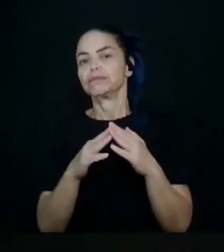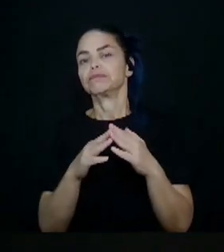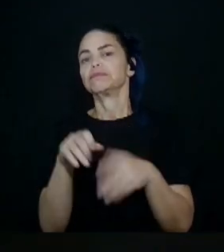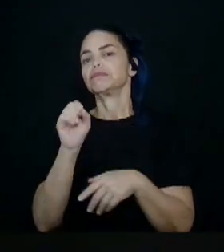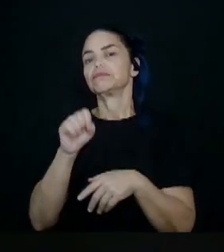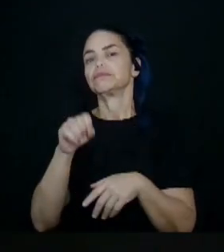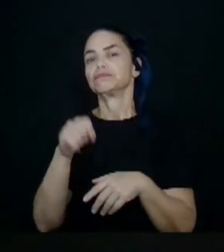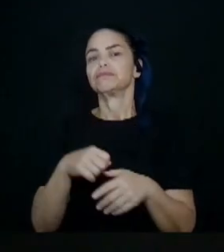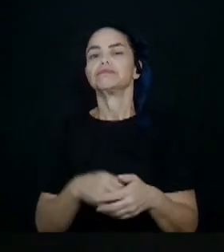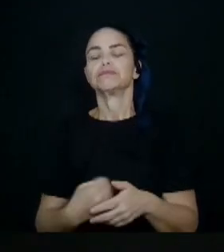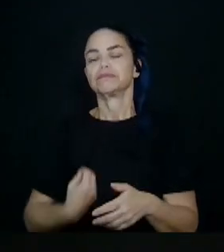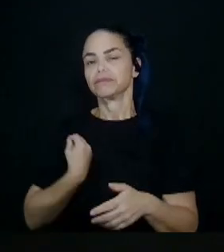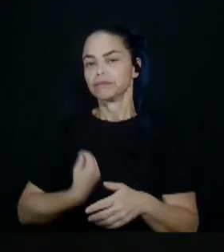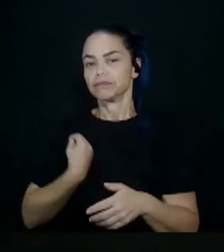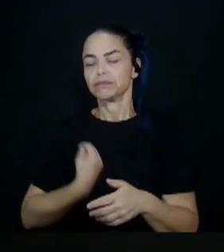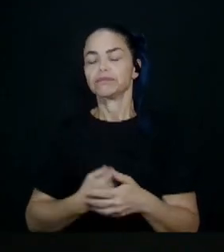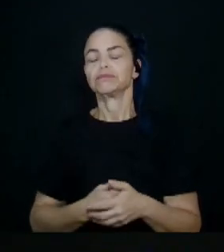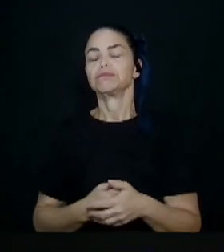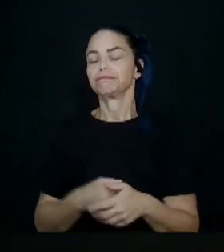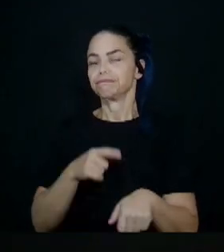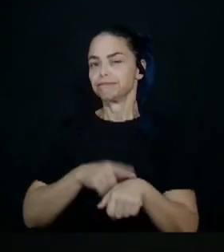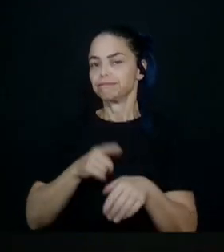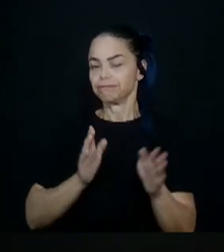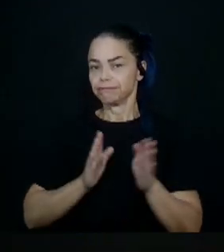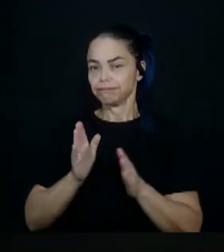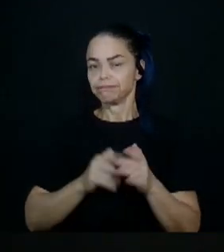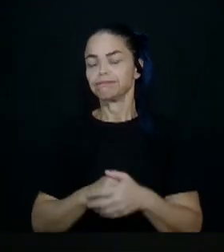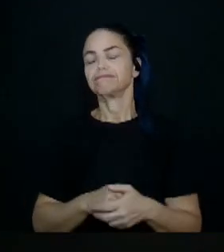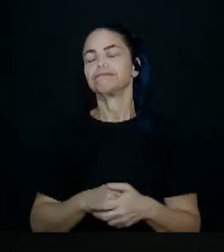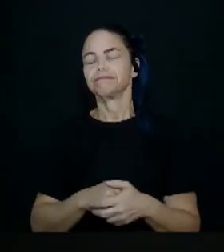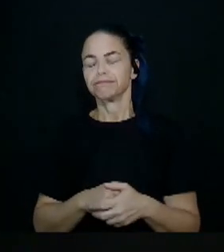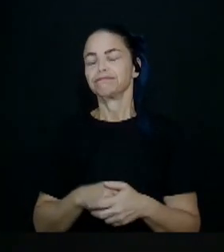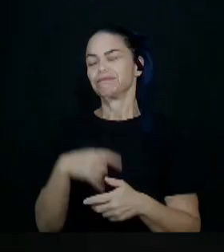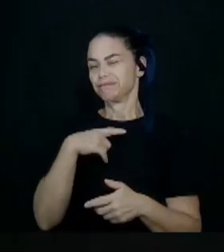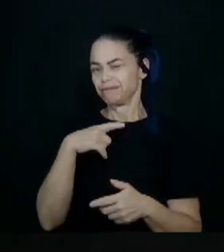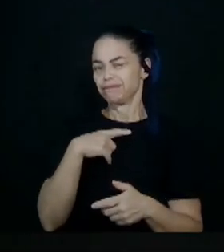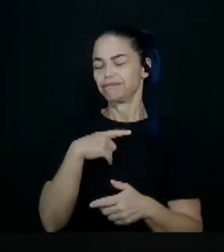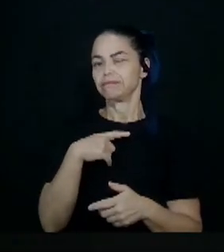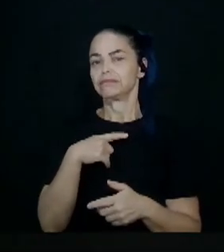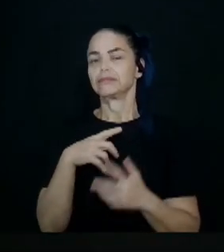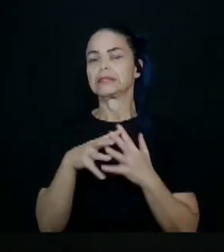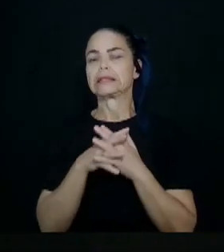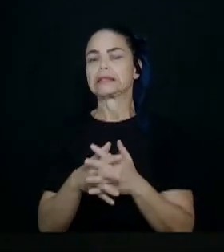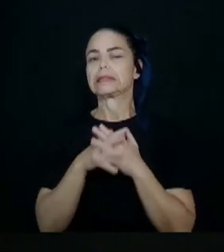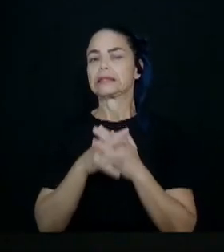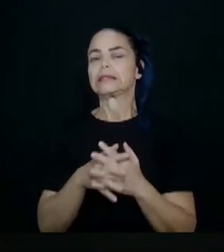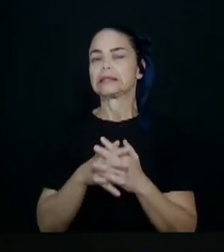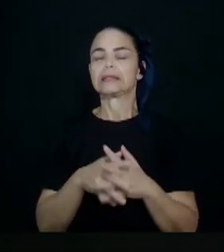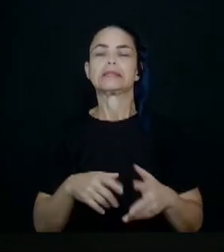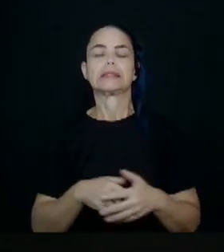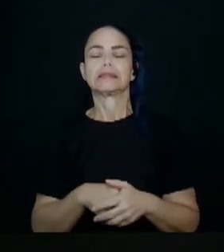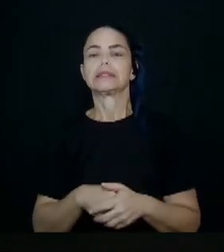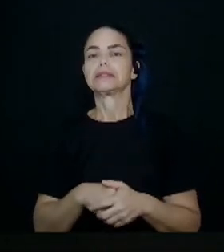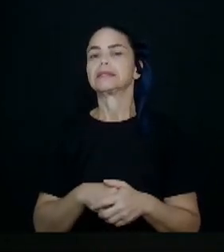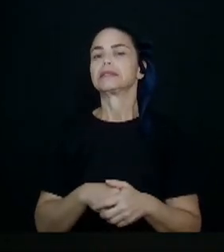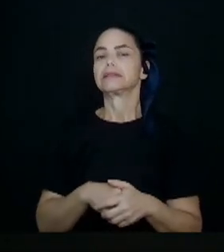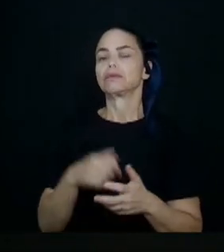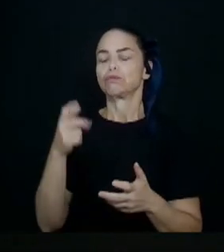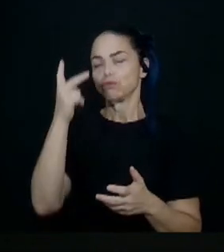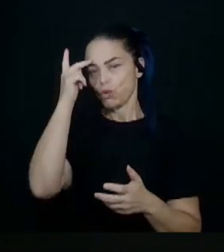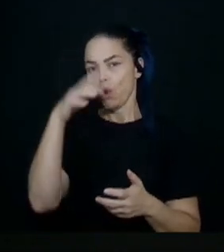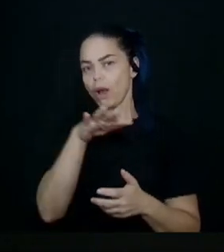gente vive em um momento onde o trânsito está inchado, tem muita gente e nós estamos num momento